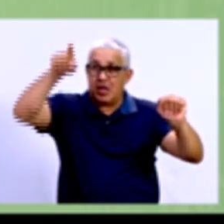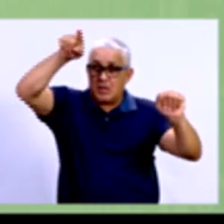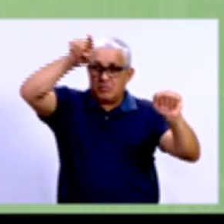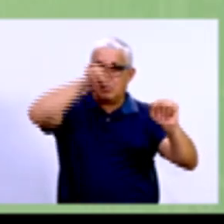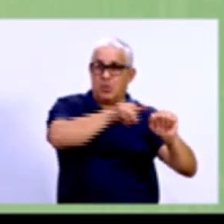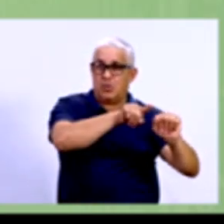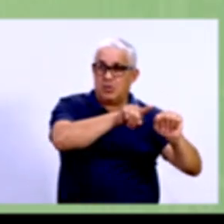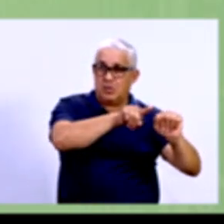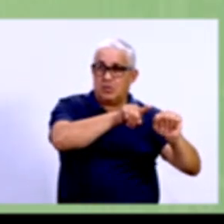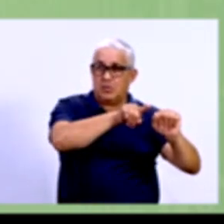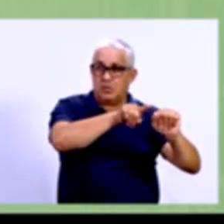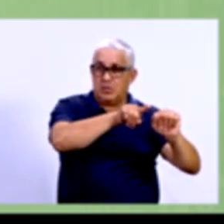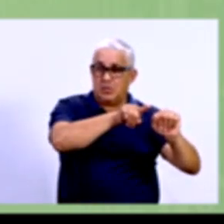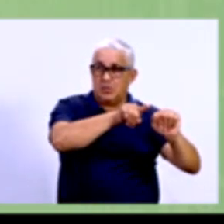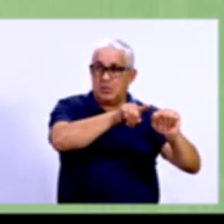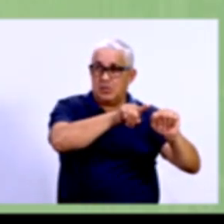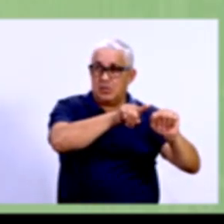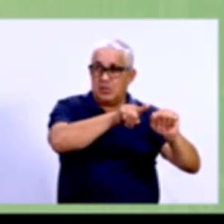nossas aulas.